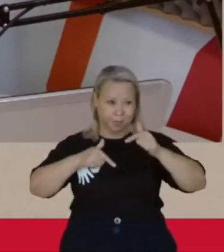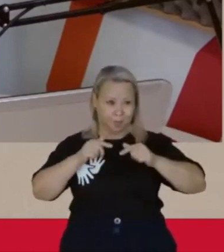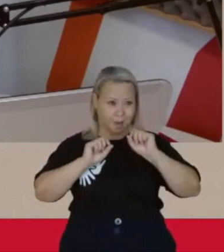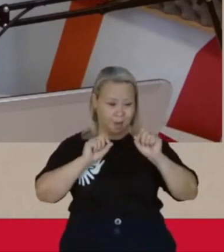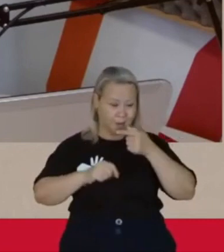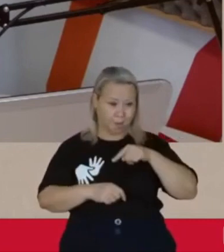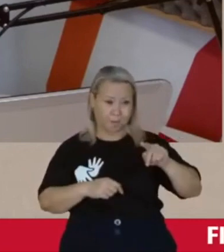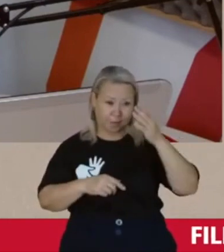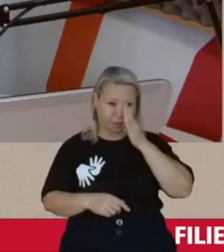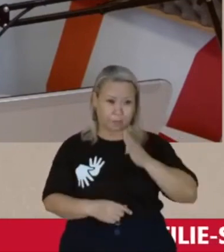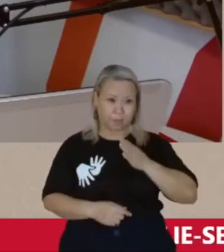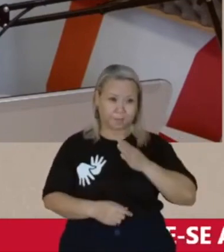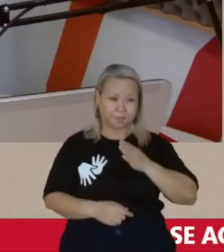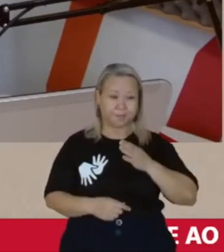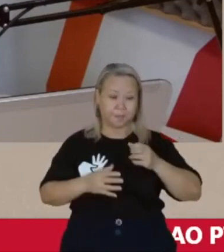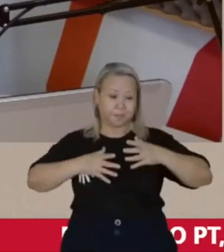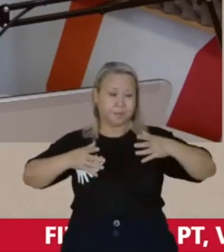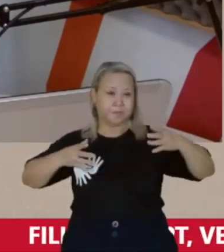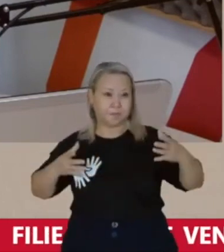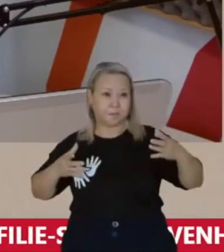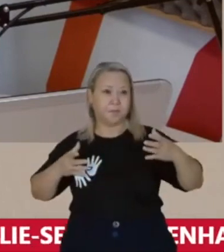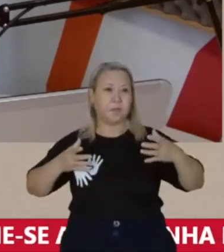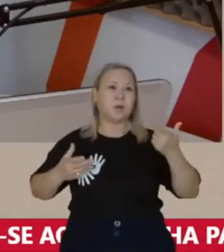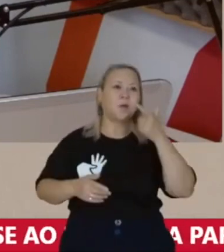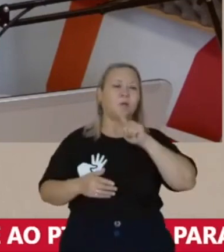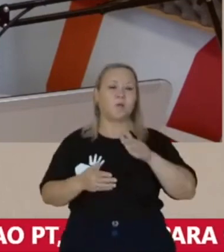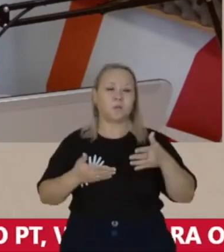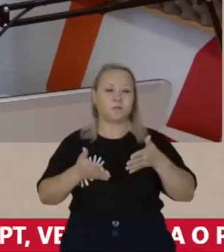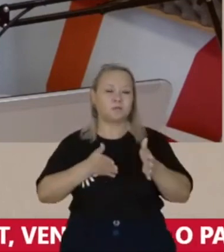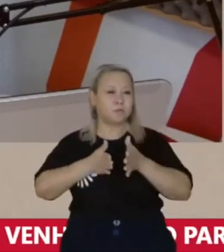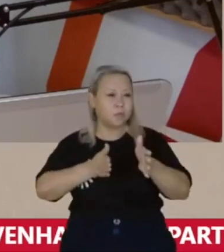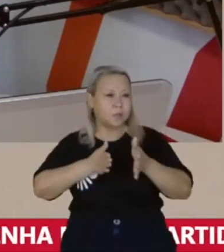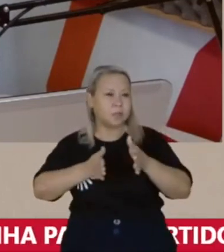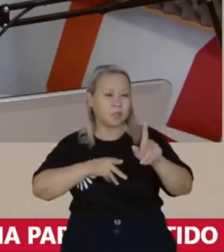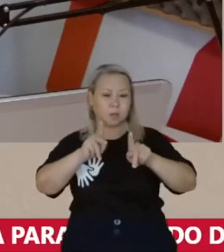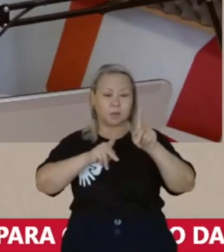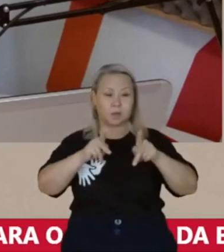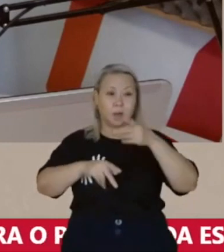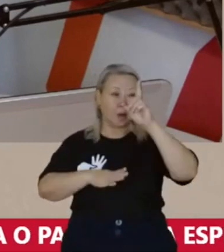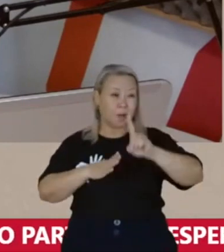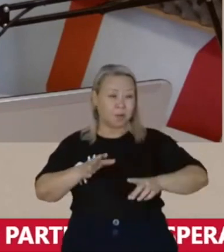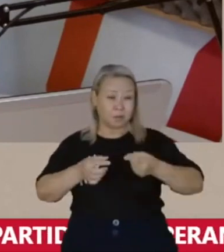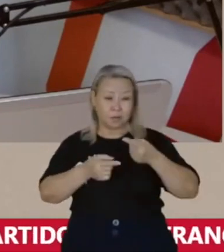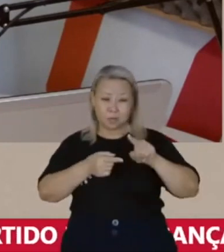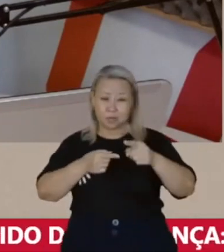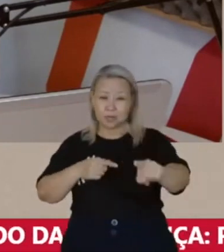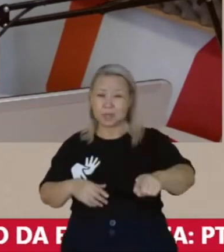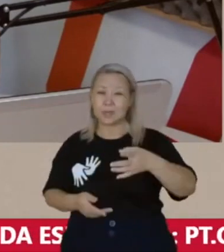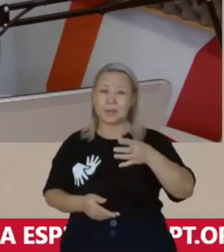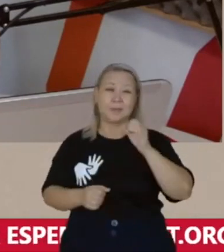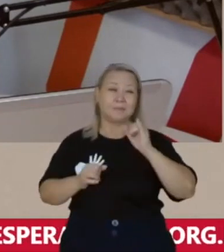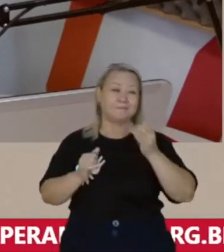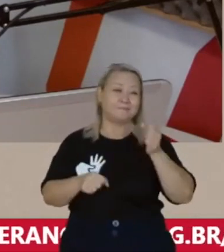foi feito no Brasil com ampliação do acesso da população à universidade, um direito longamente adiado, um direito